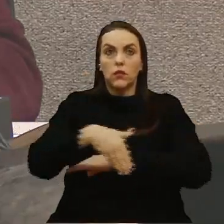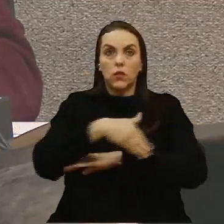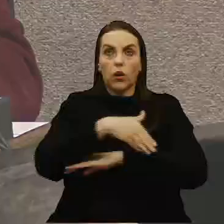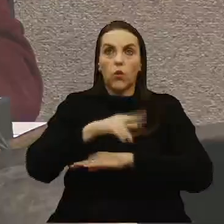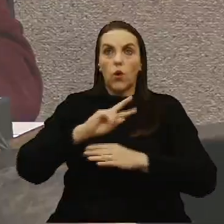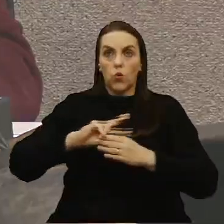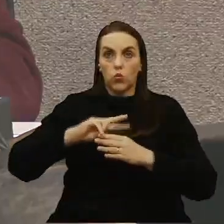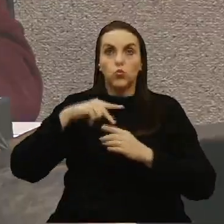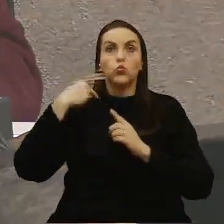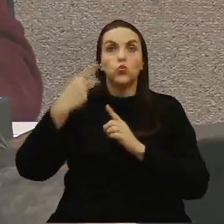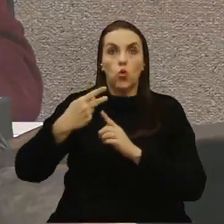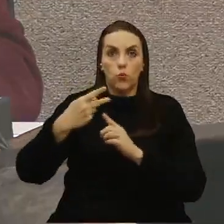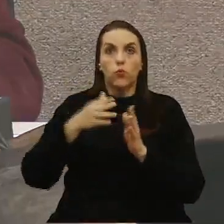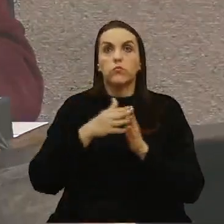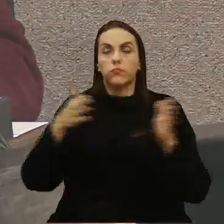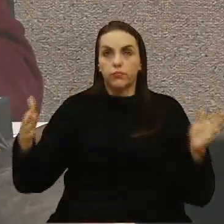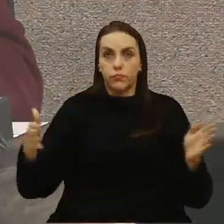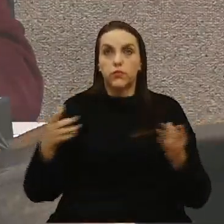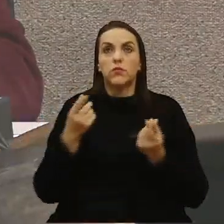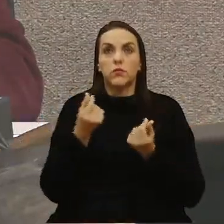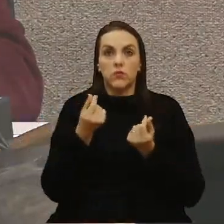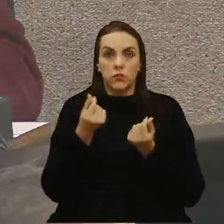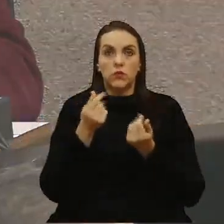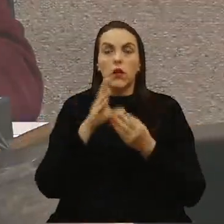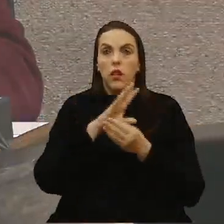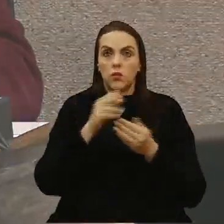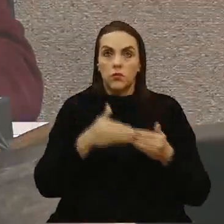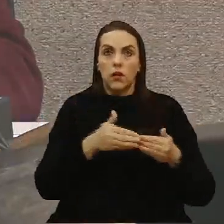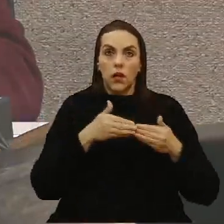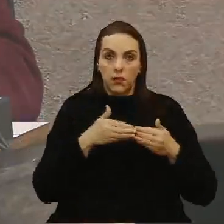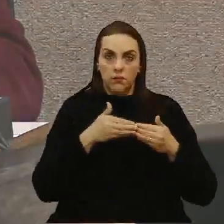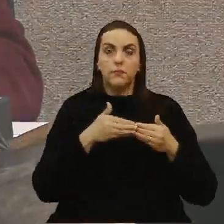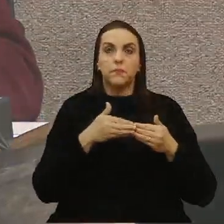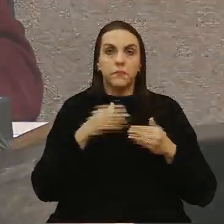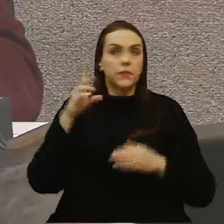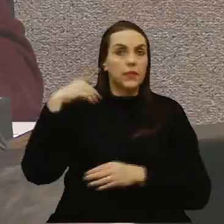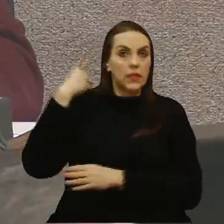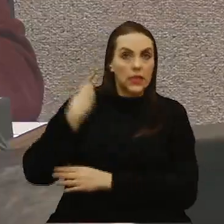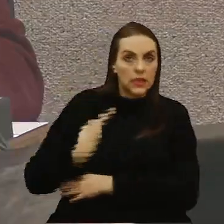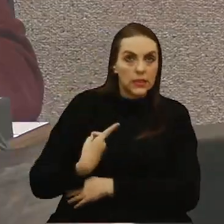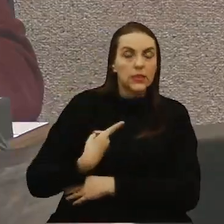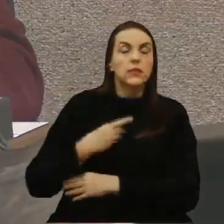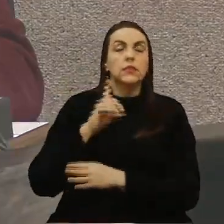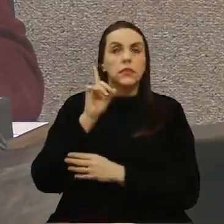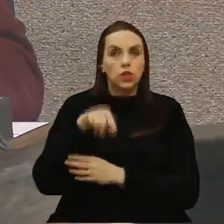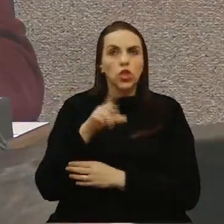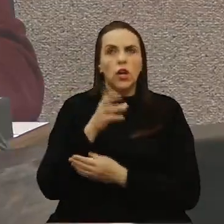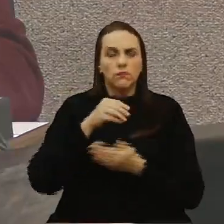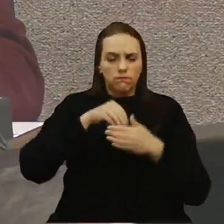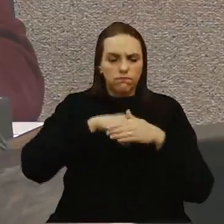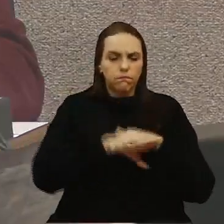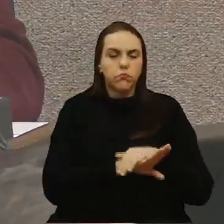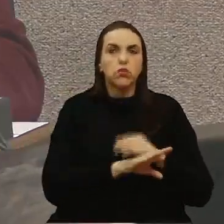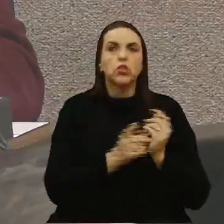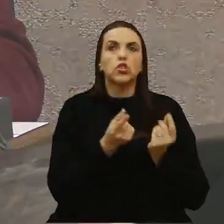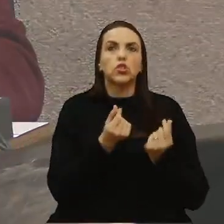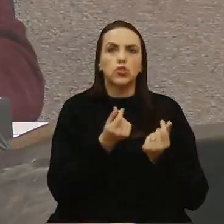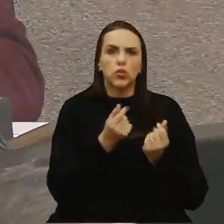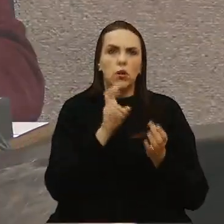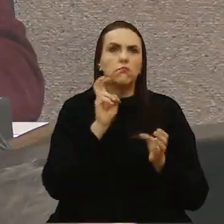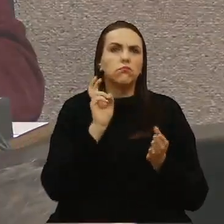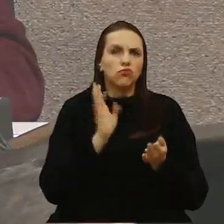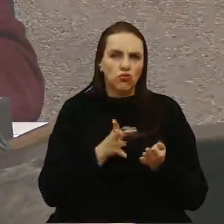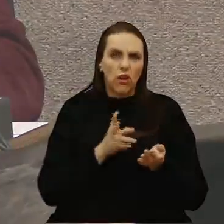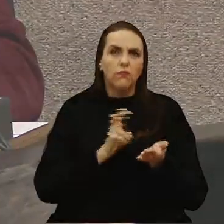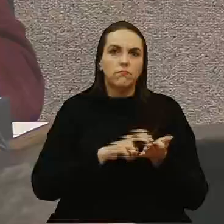dobro de um valor de emenda parlamentar da deputada federal Denise Pessoa, que já estava depositado no cofre da prefeitura desde dezembro